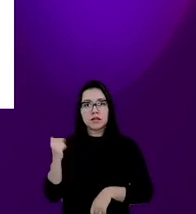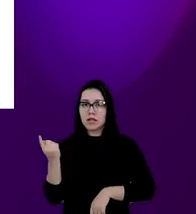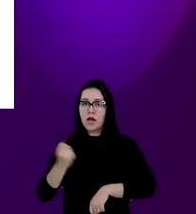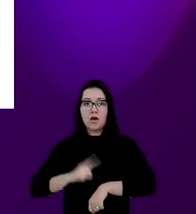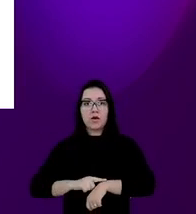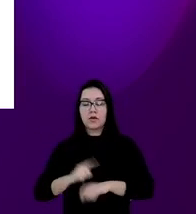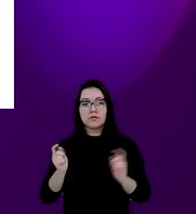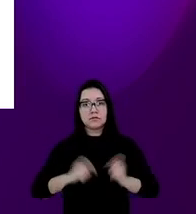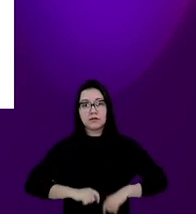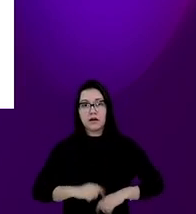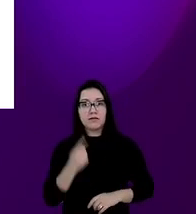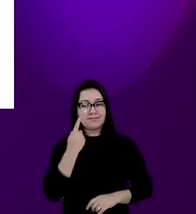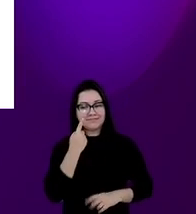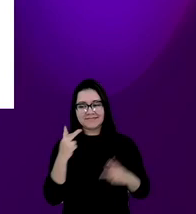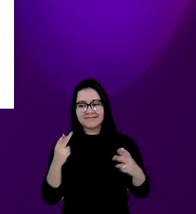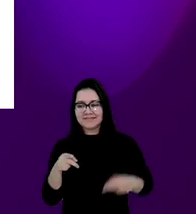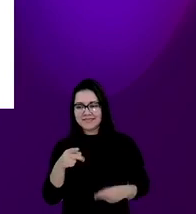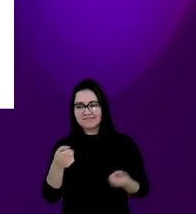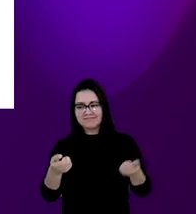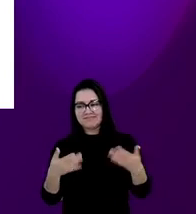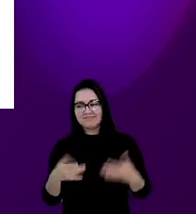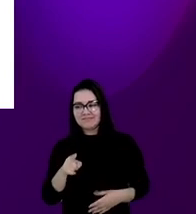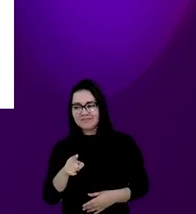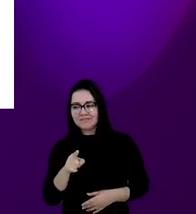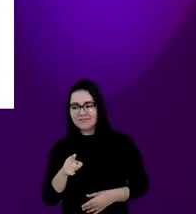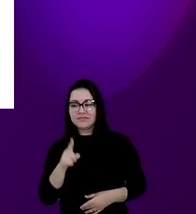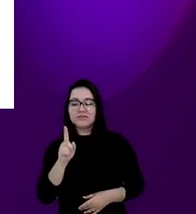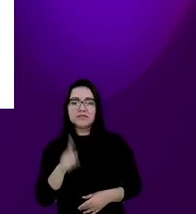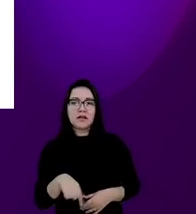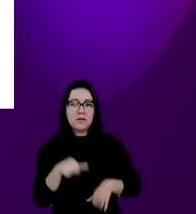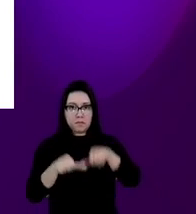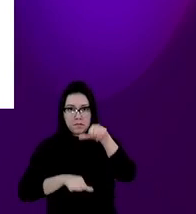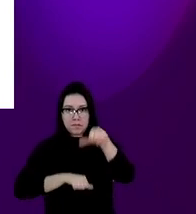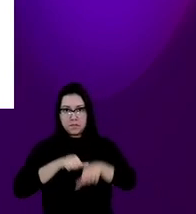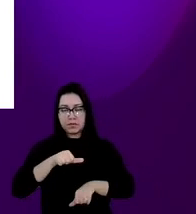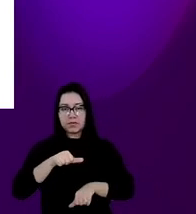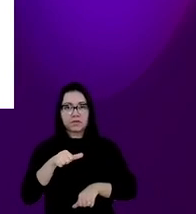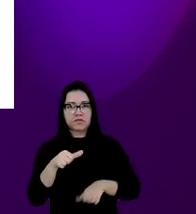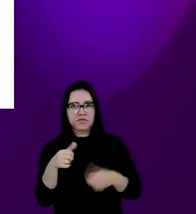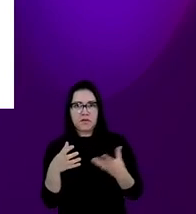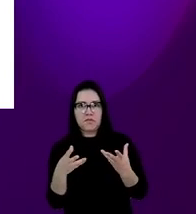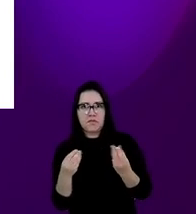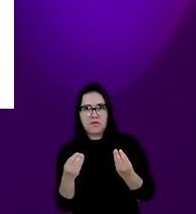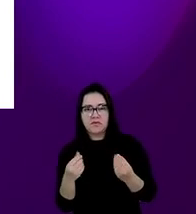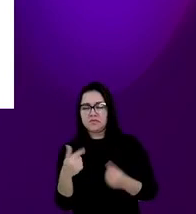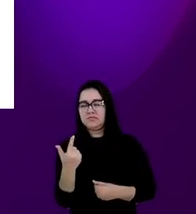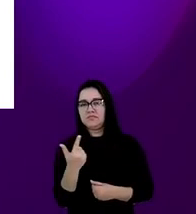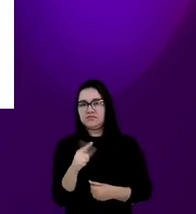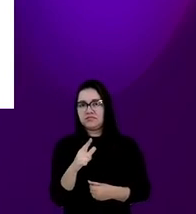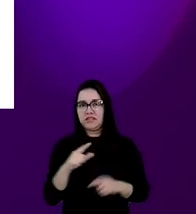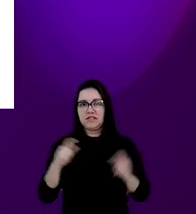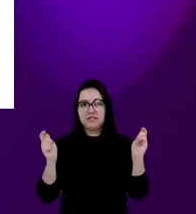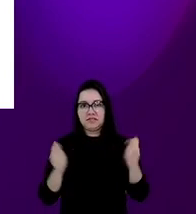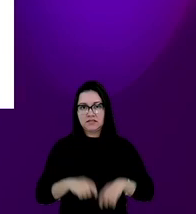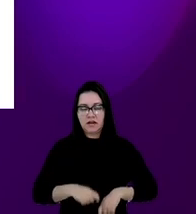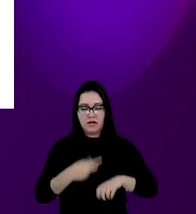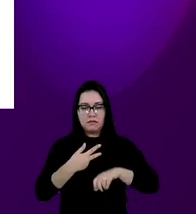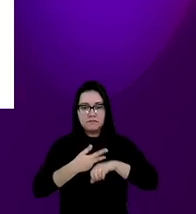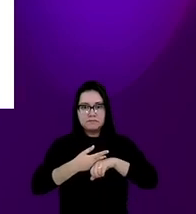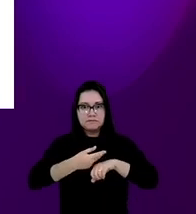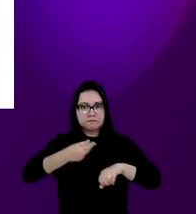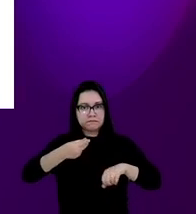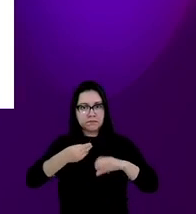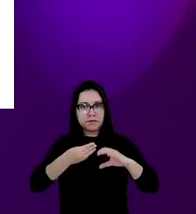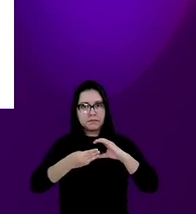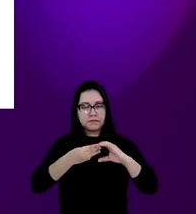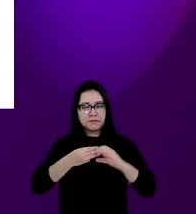imediatamente, como vocês estão vendo aqui, sem uma grande alteração na capacidade de se retirar